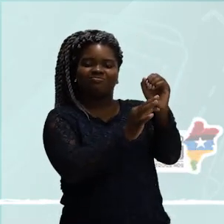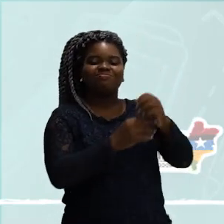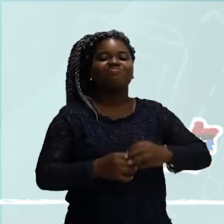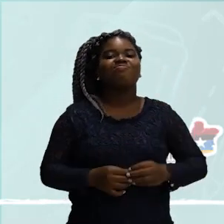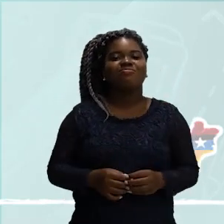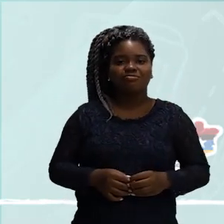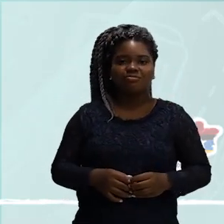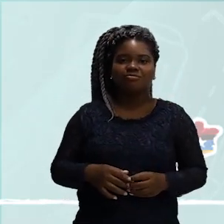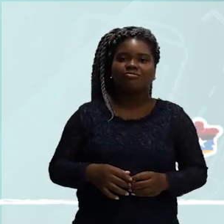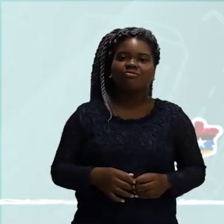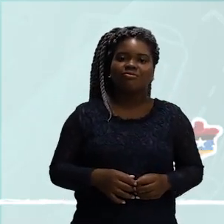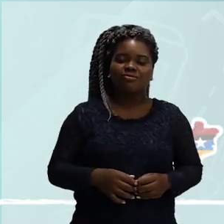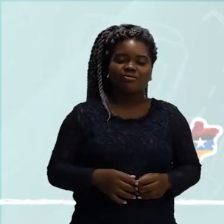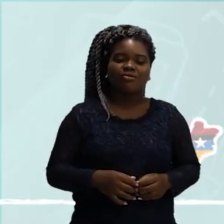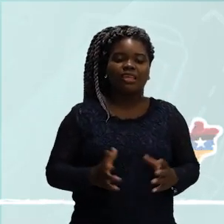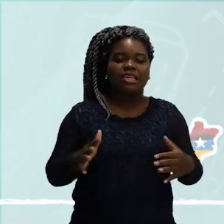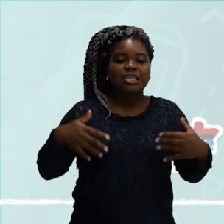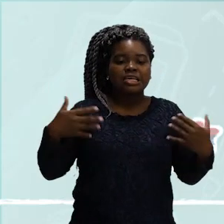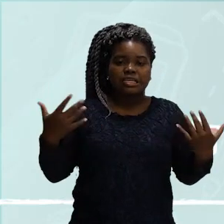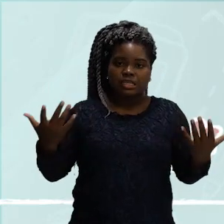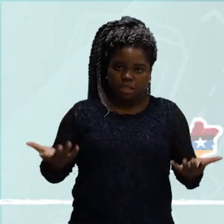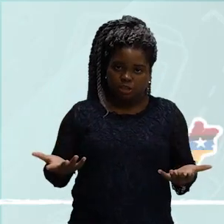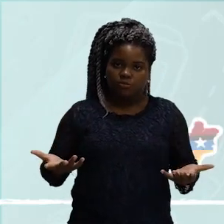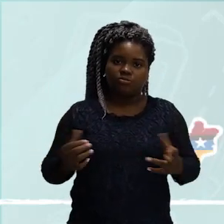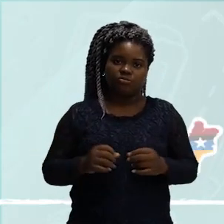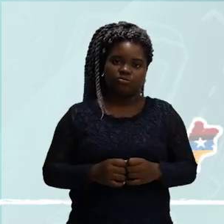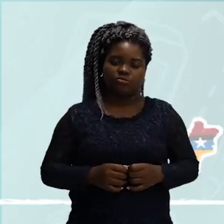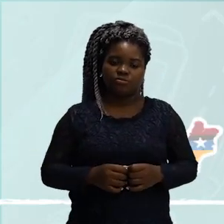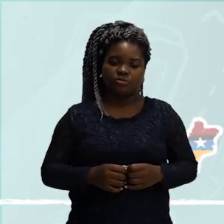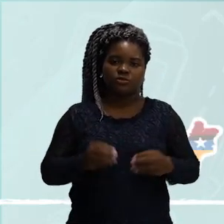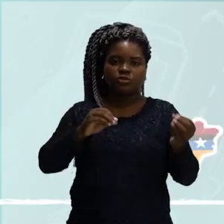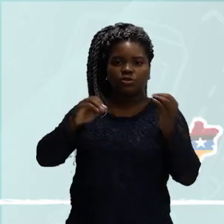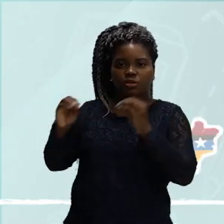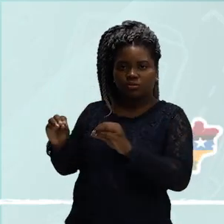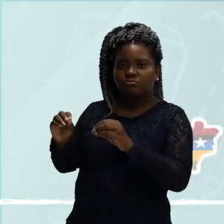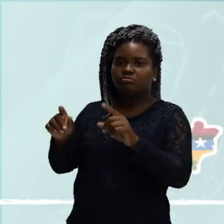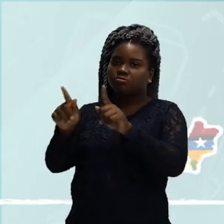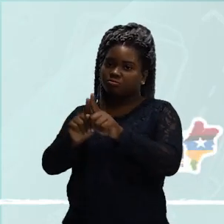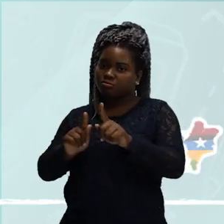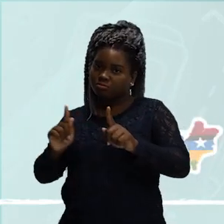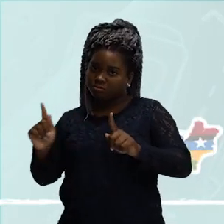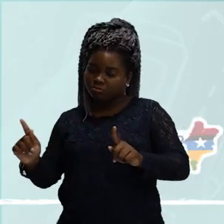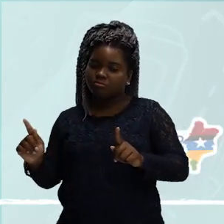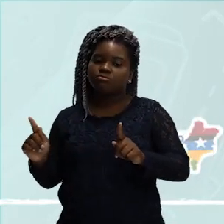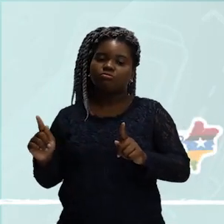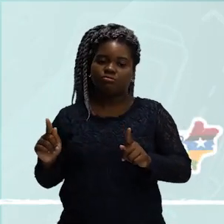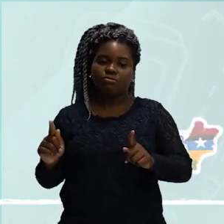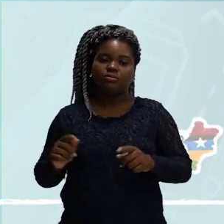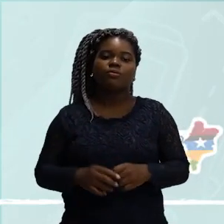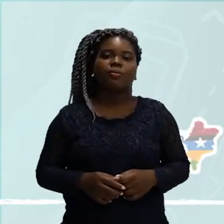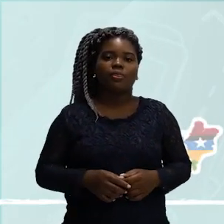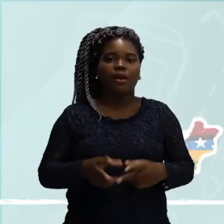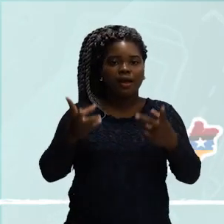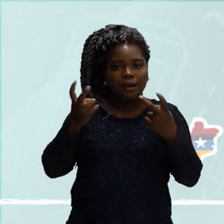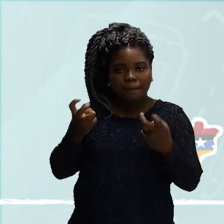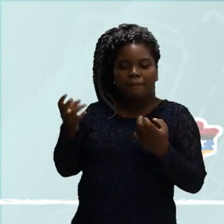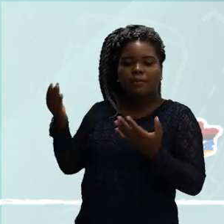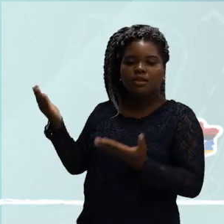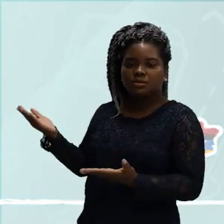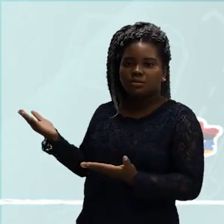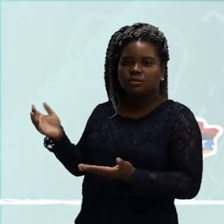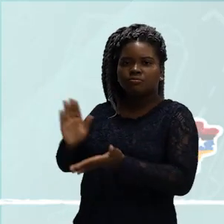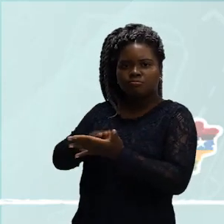né? Colocou aqui nessa os meses, né? Janeiro, fevereiro, março, abril e maio. E aqui nessa